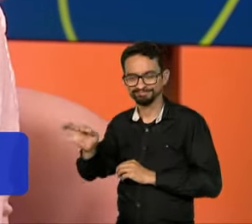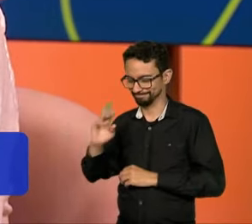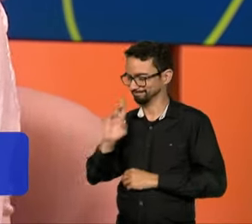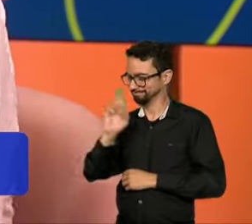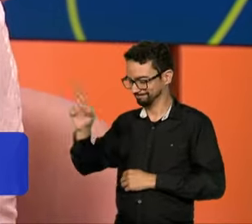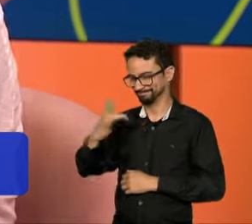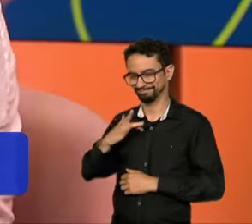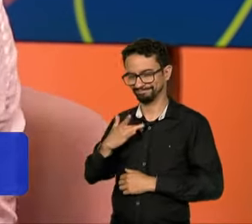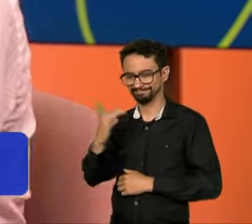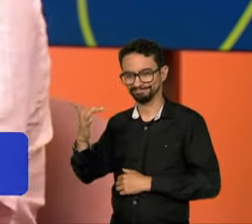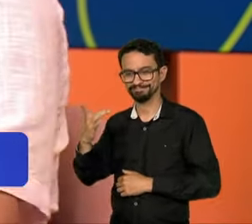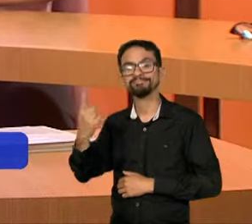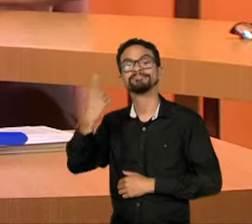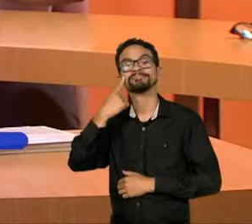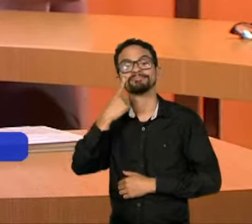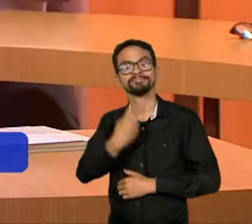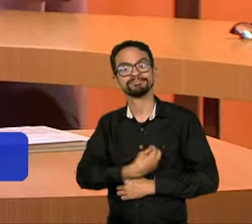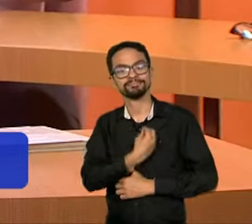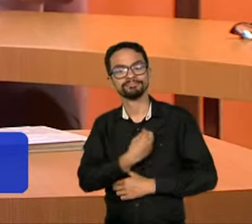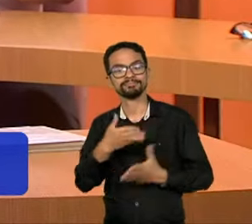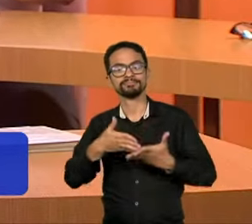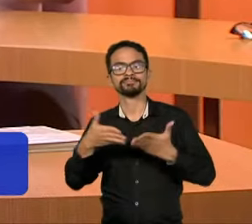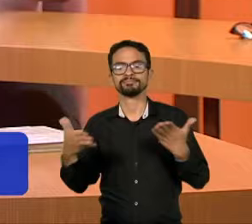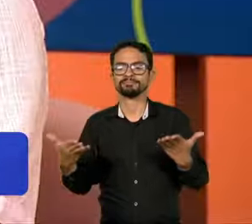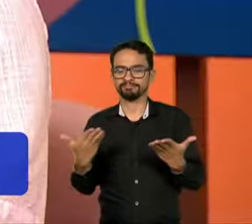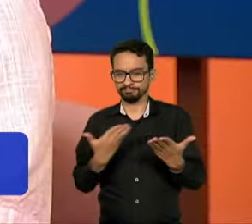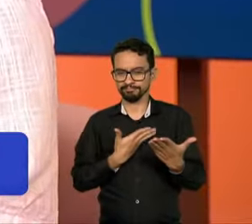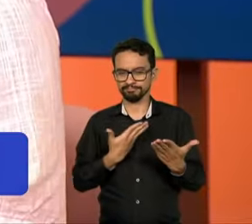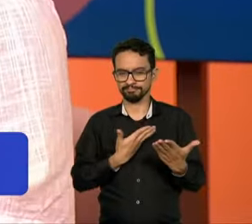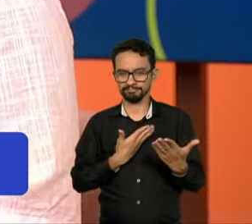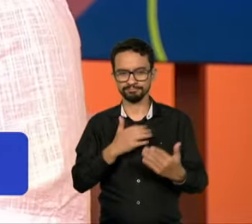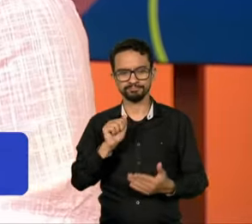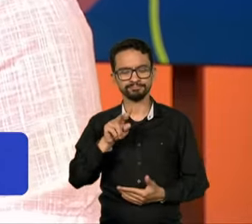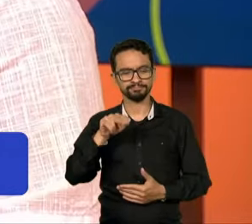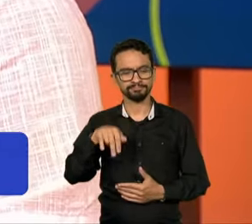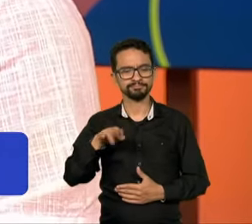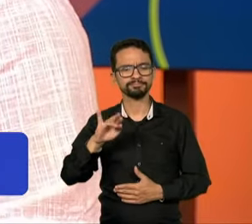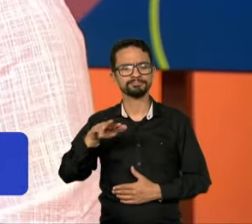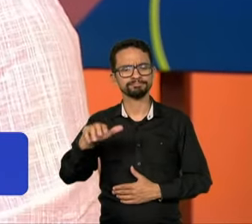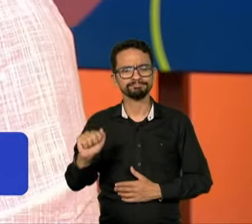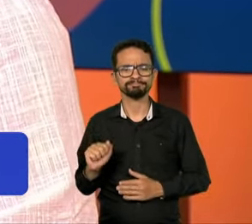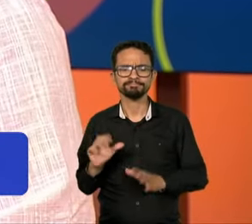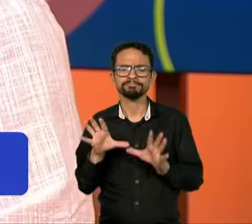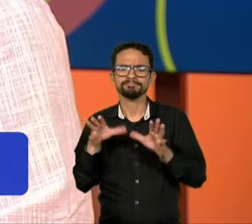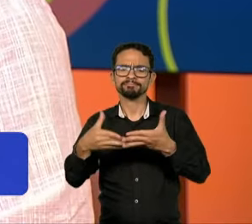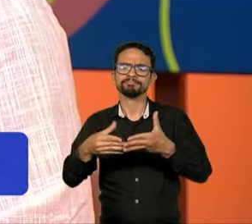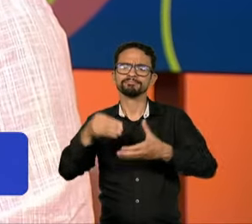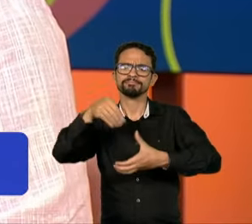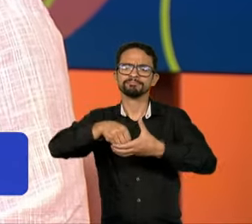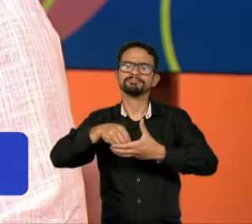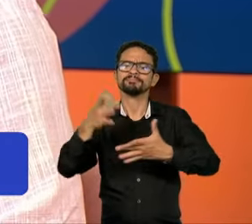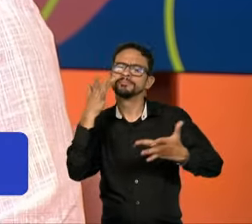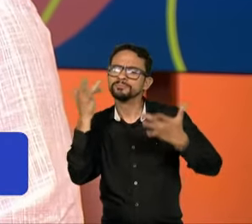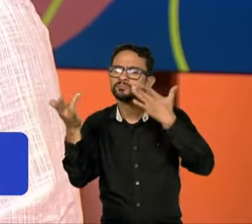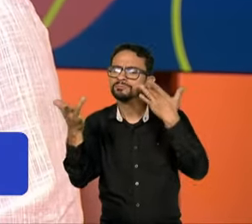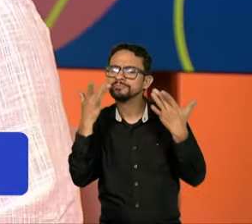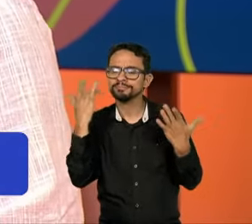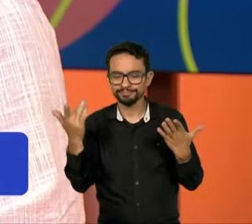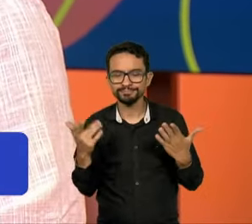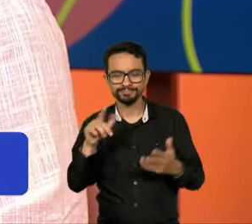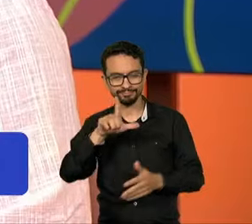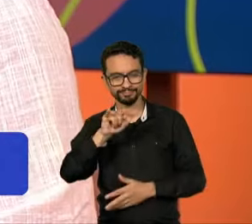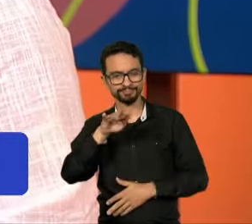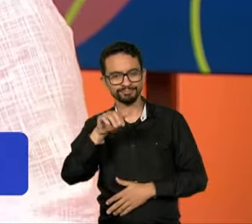só como são as coisas da vida, né? Eu fui, um amigo meu, o Alvin L., sei quem é isso. Léo, tem um grupo de teatro lá no porão da Laura